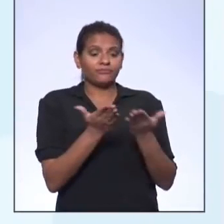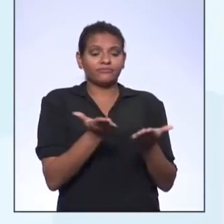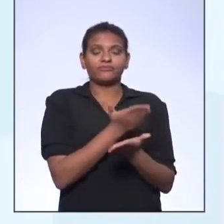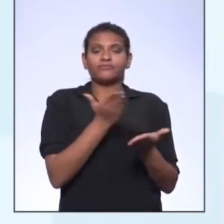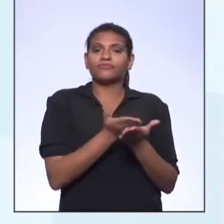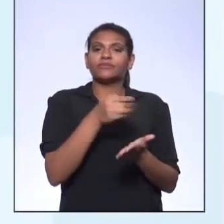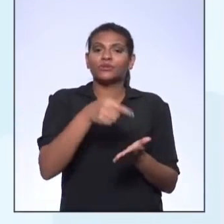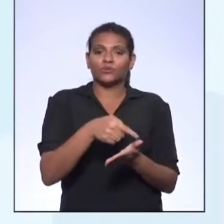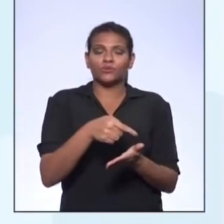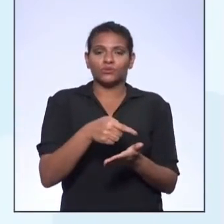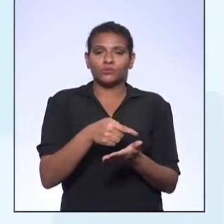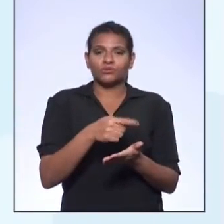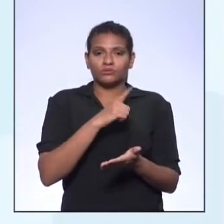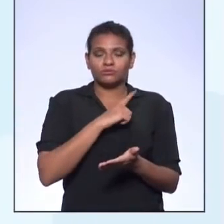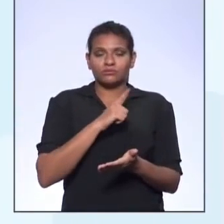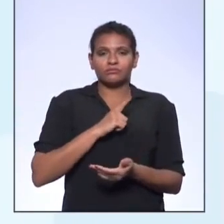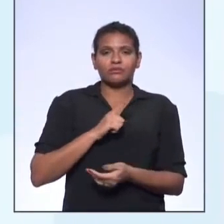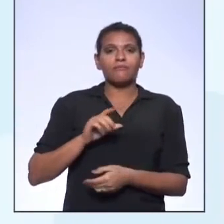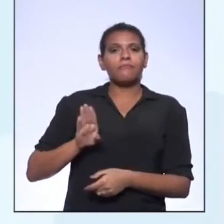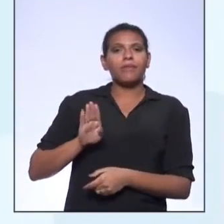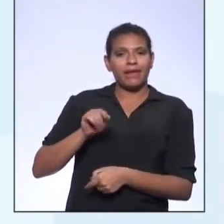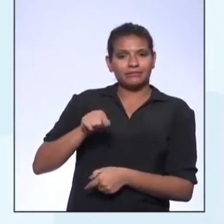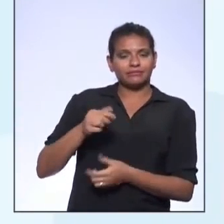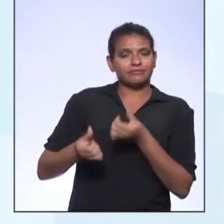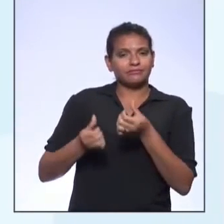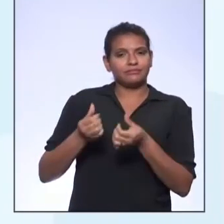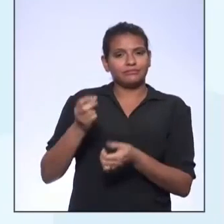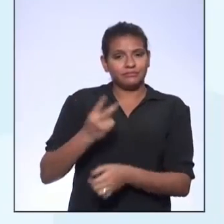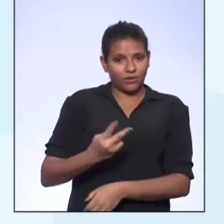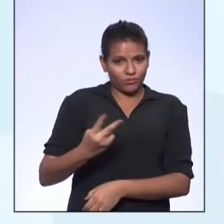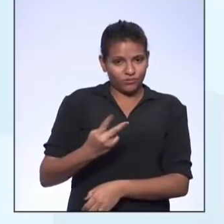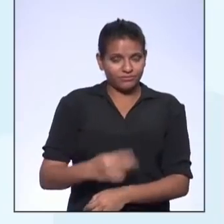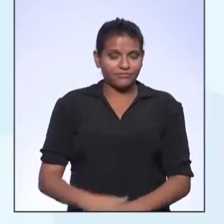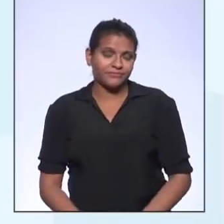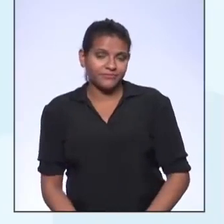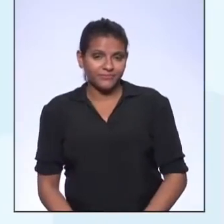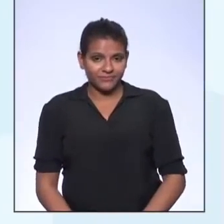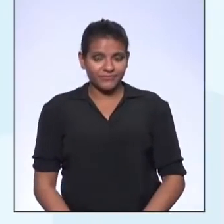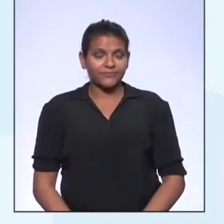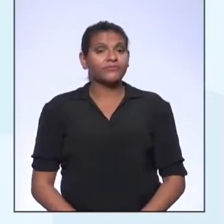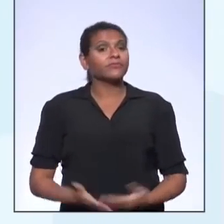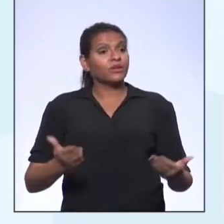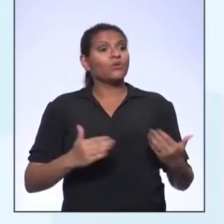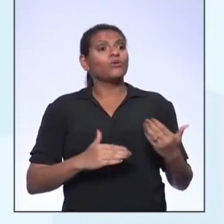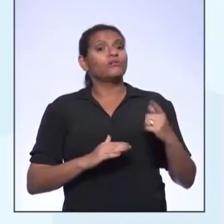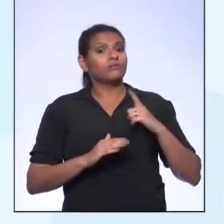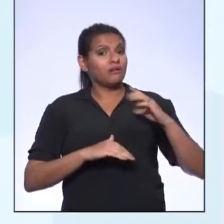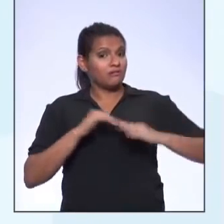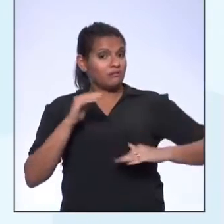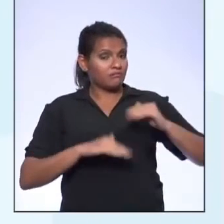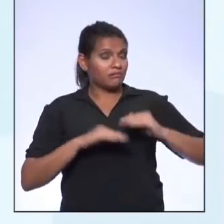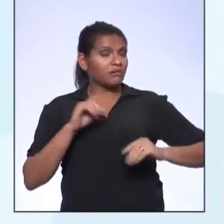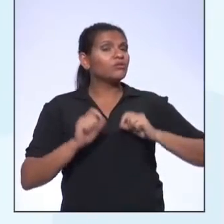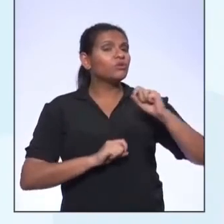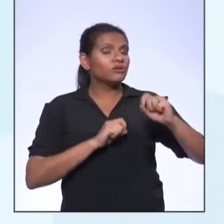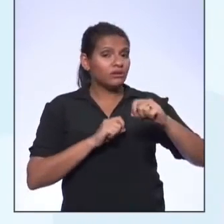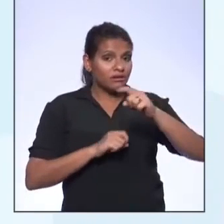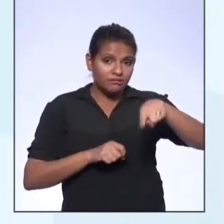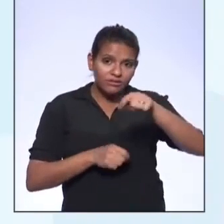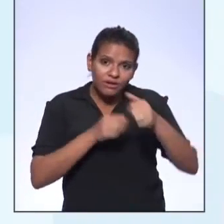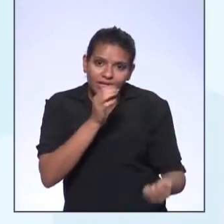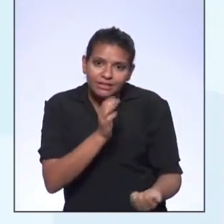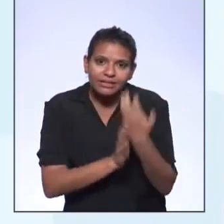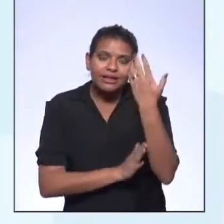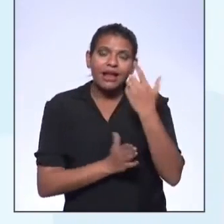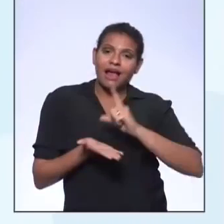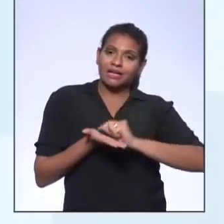bimestre. As habilidades que vamos mobilizar hoje é produzir um artigo de opinião, compreendendo a produção como